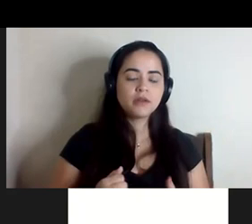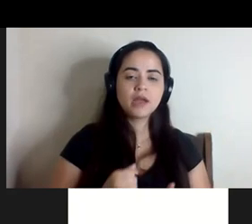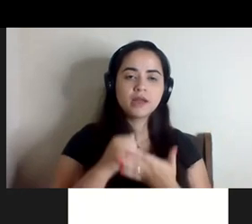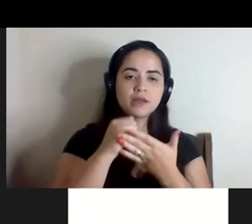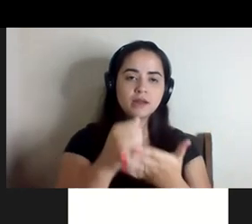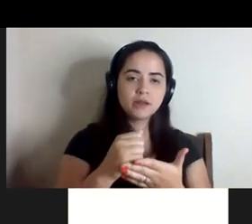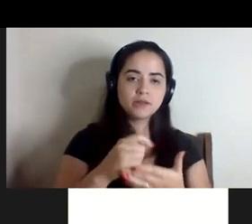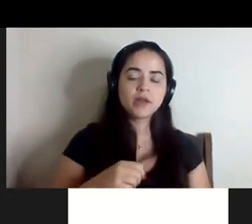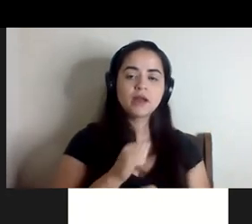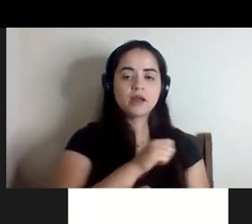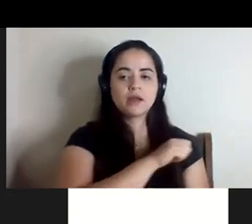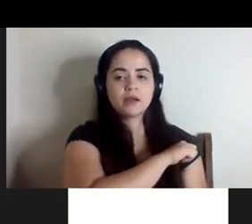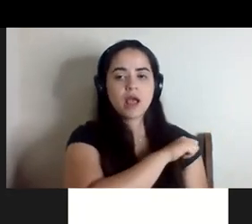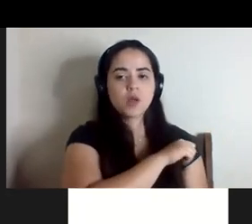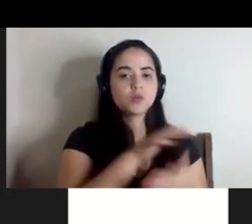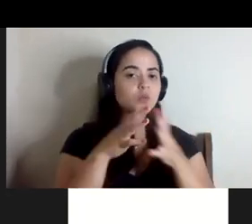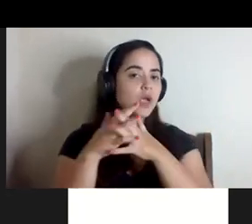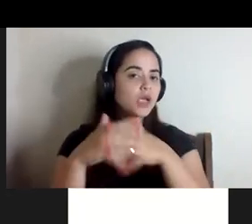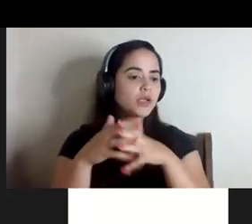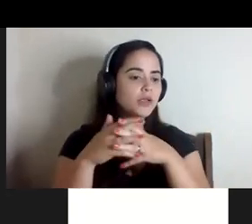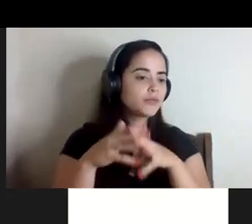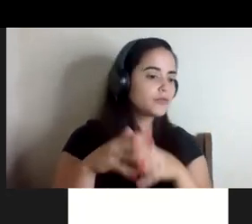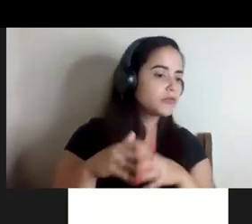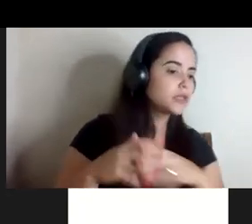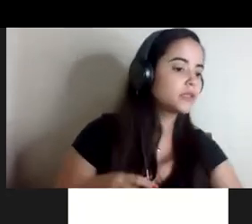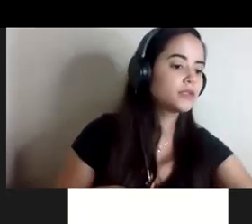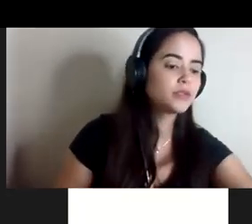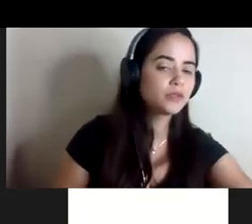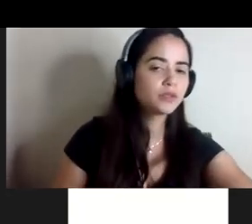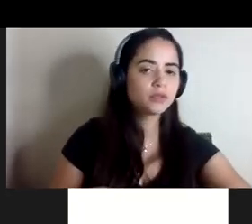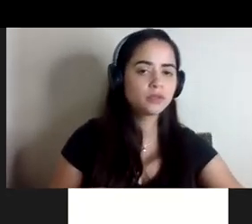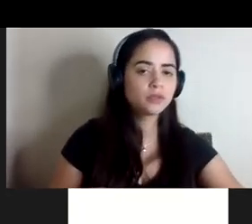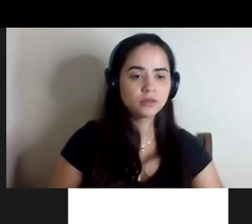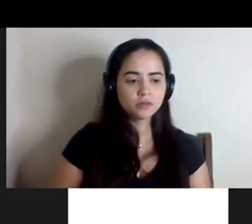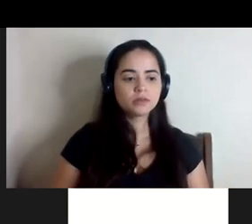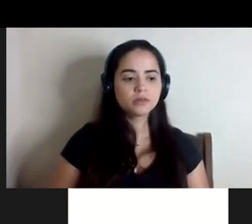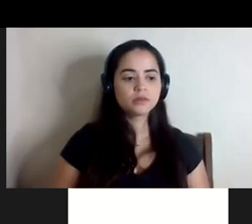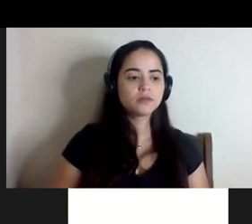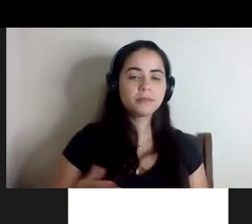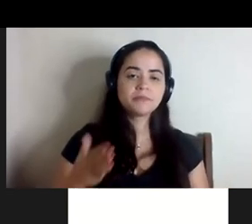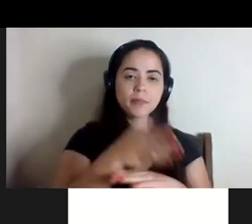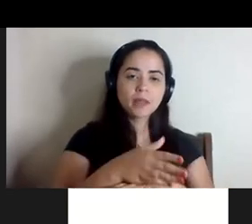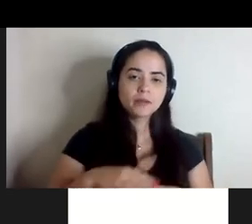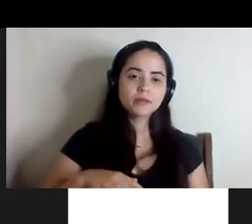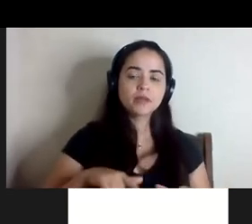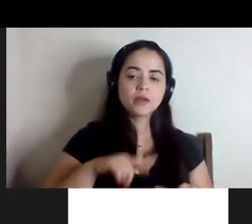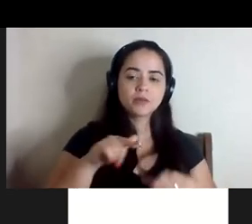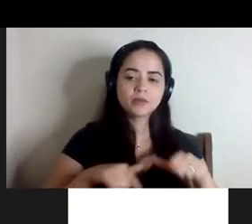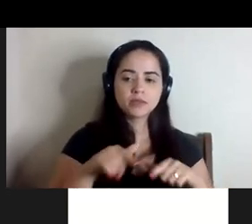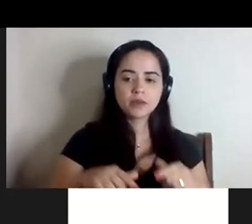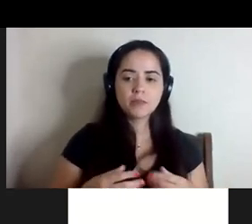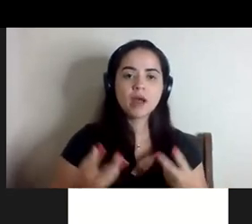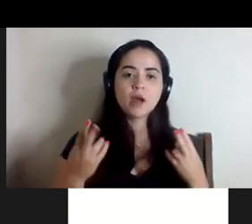os nossos alunos a refletir a sua inserção no mundo do trabalho como